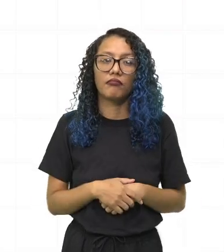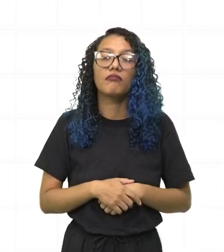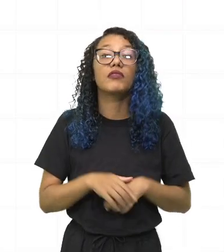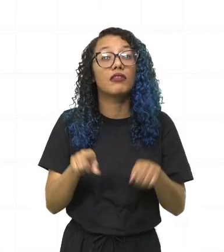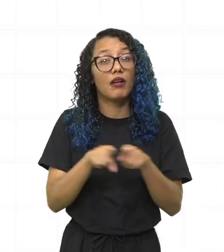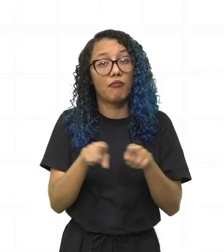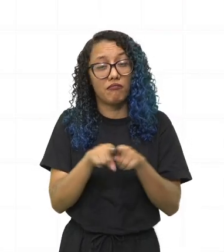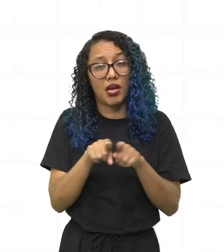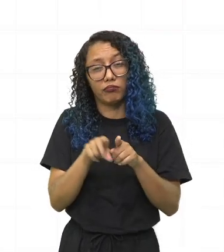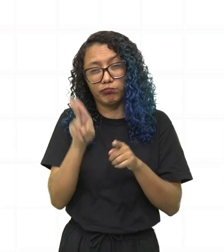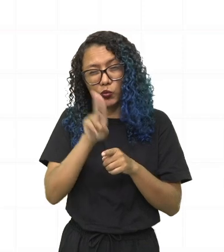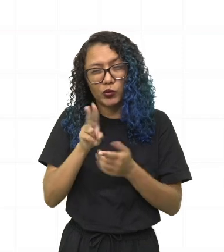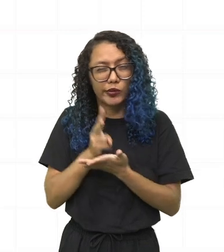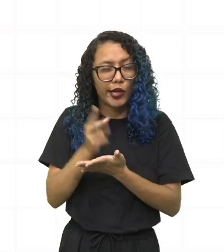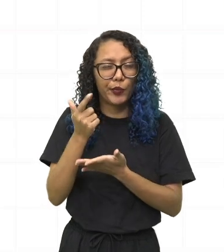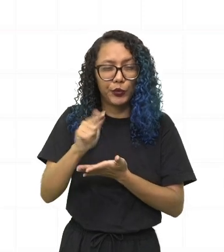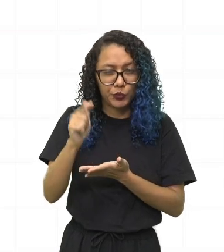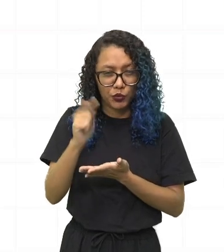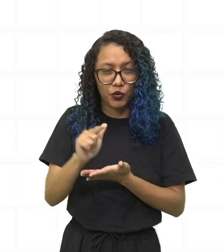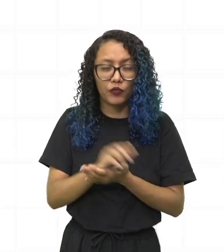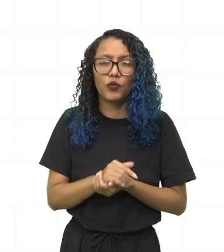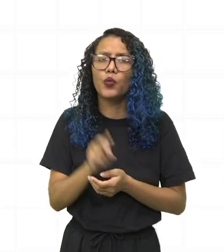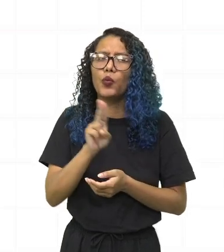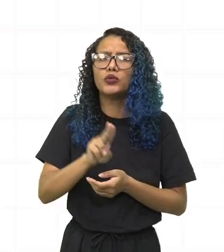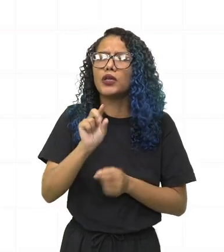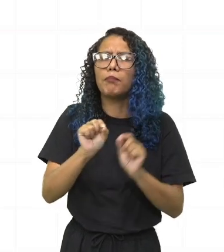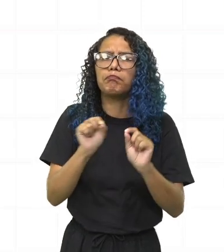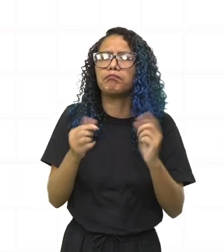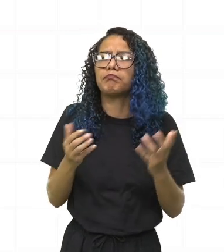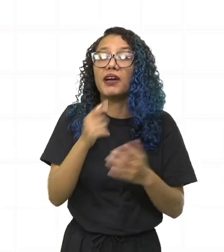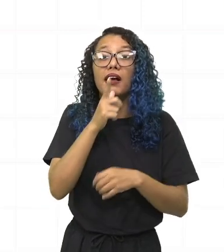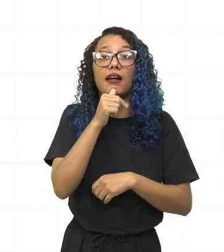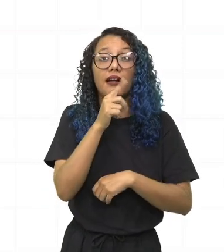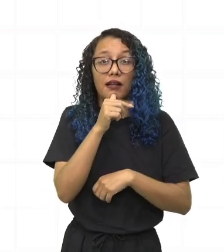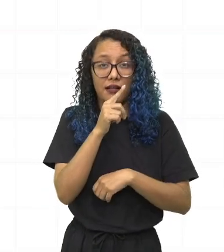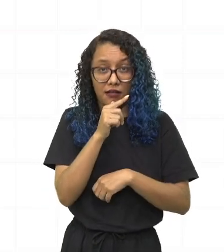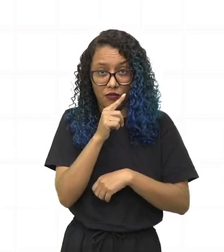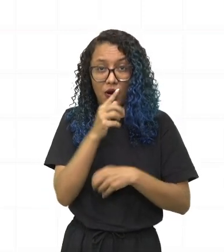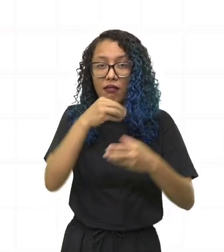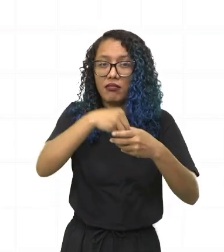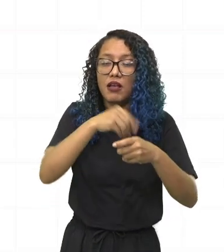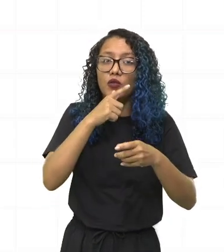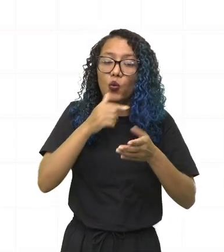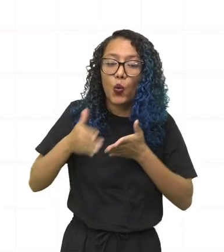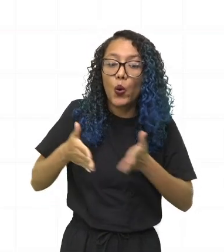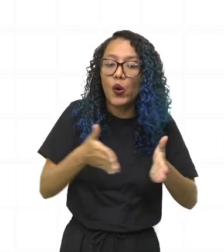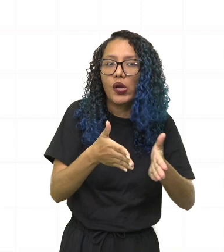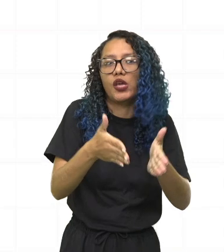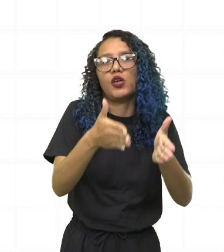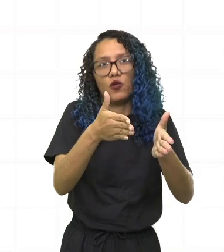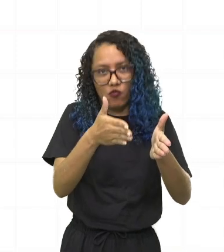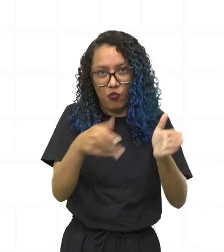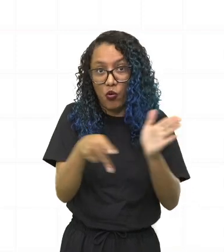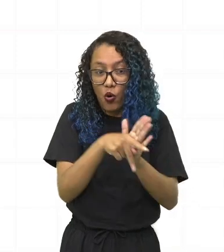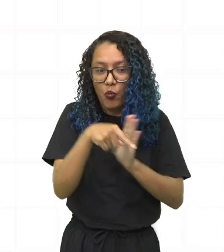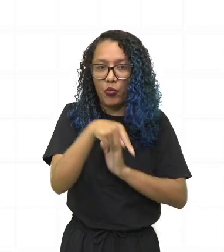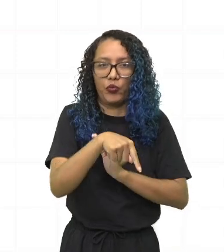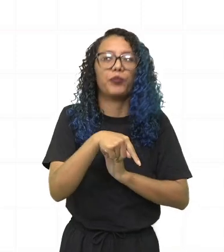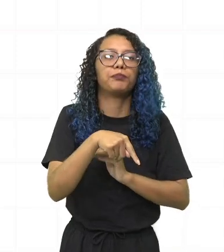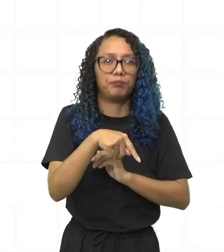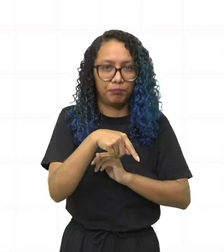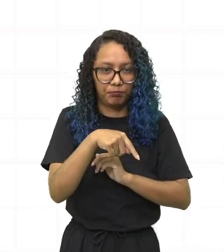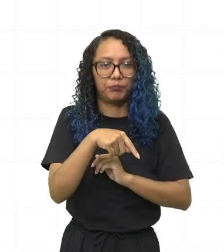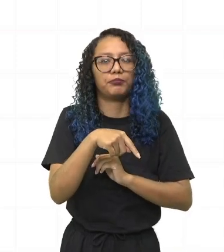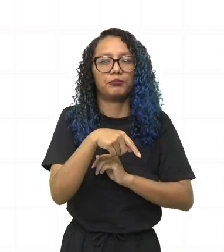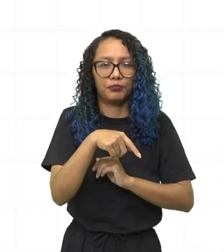né? Onde vai se utilizar a água, né? A água presente dos rios, onde essa água, ela